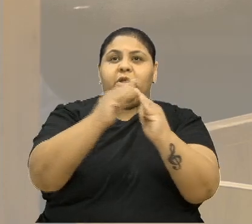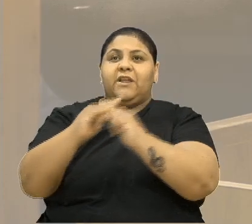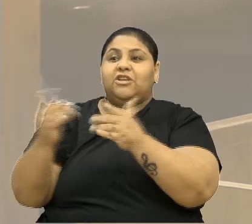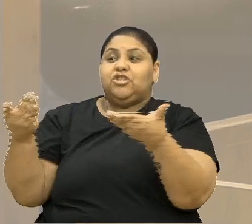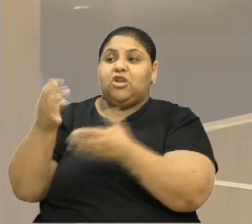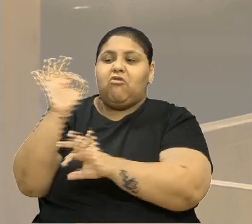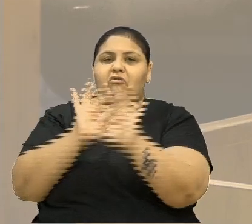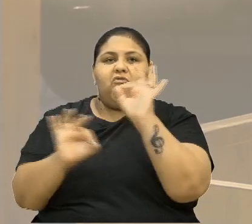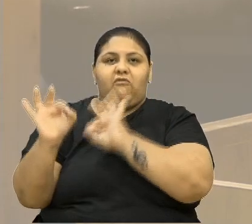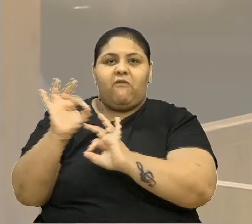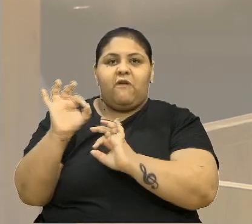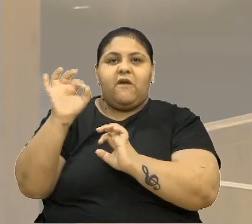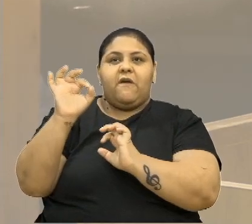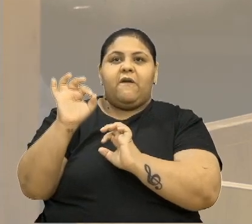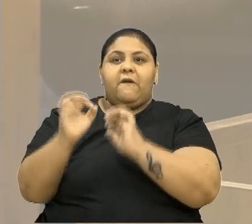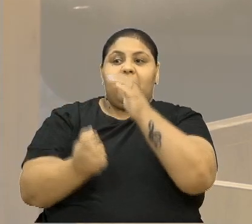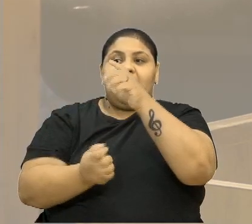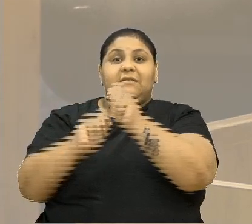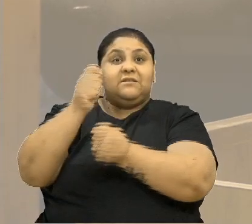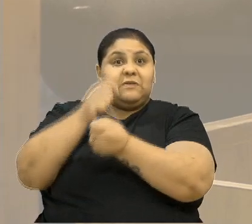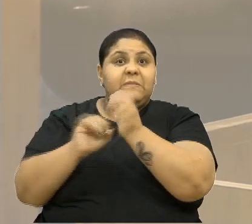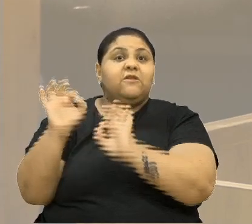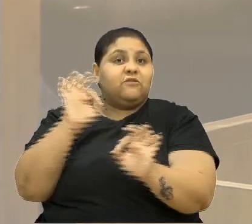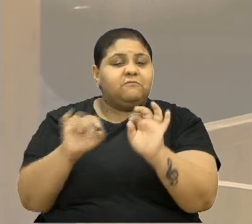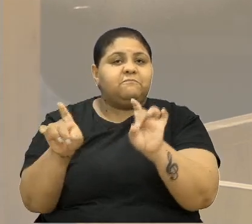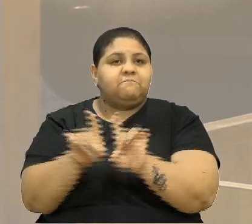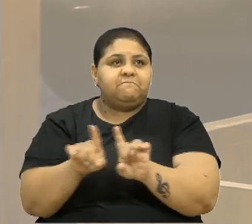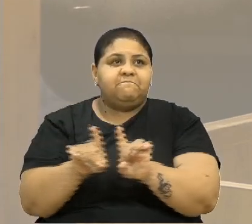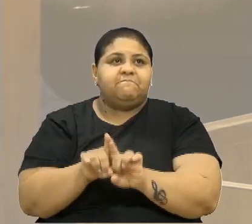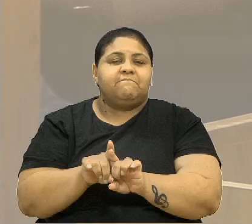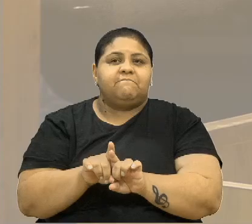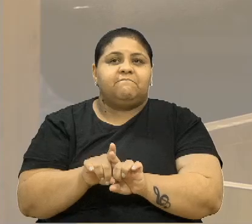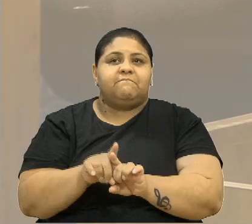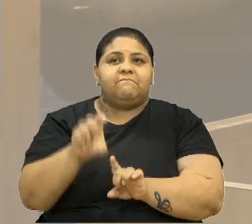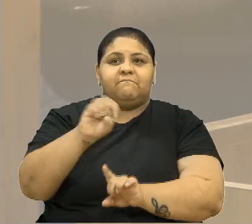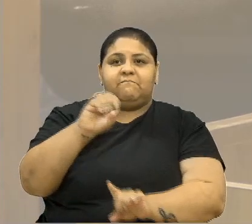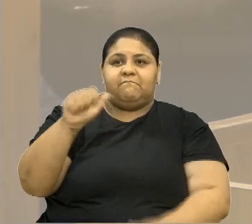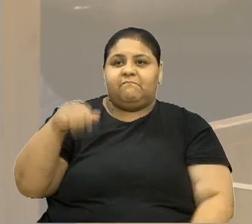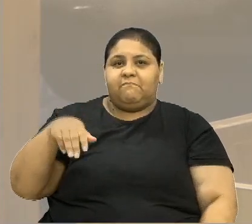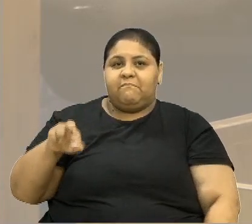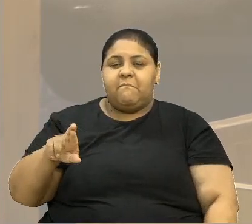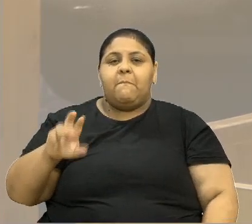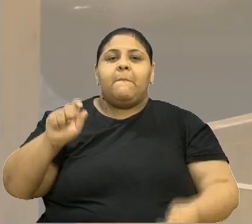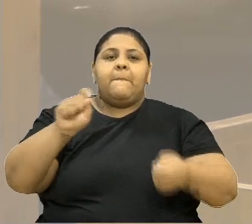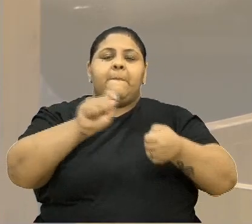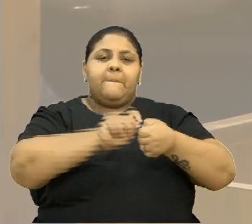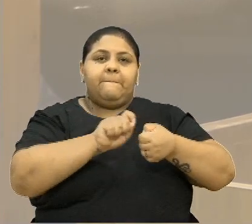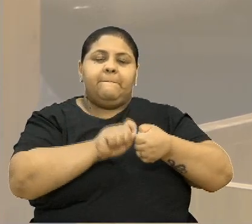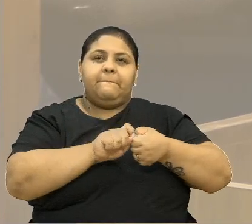organizadas, as empresas estão organizadas, e mais do que isso, a SAMAR vem fazendo um grande